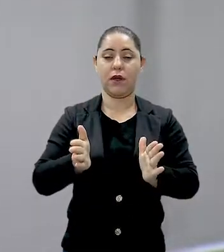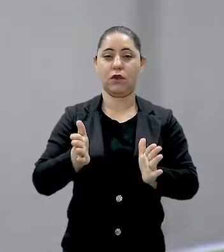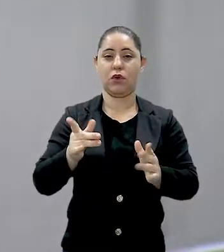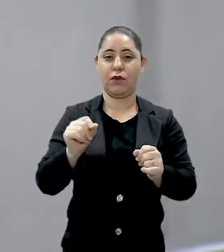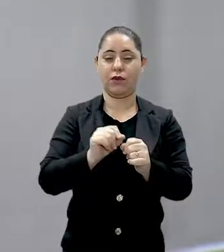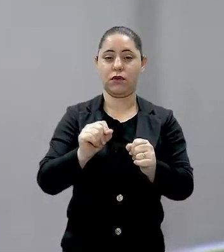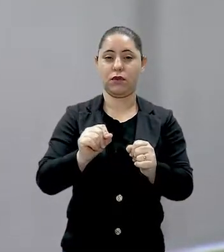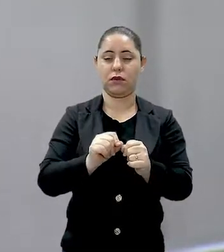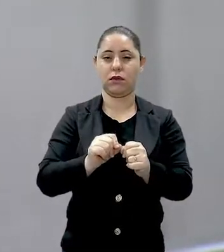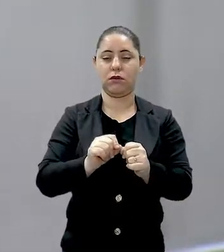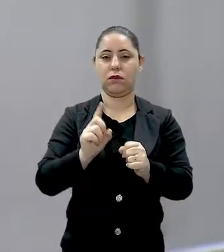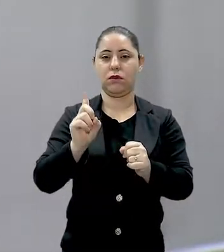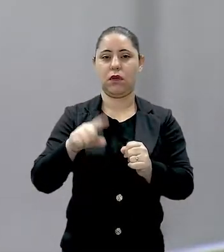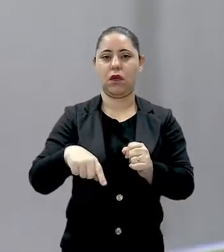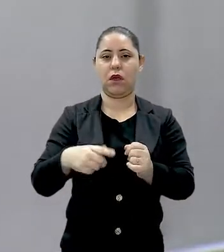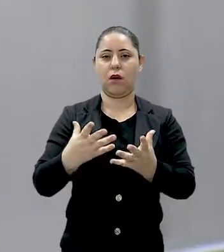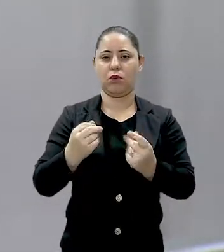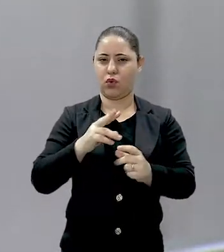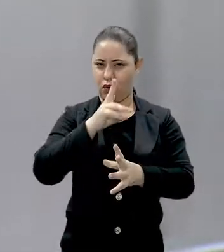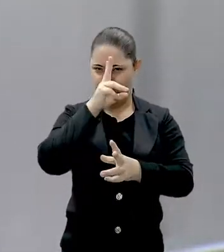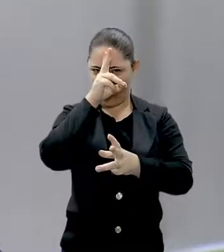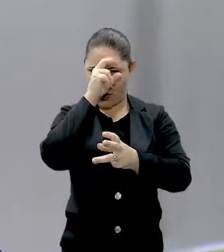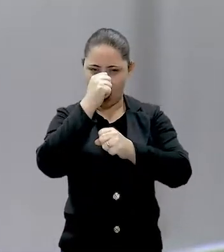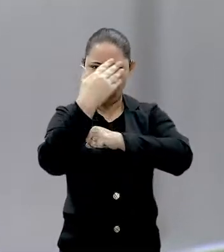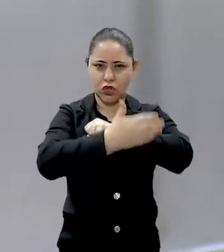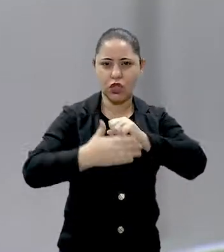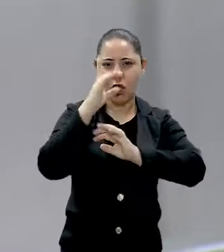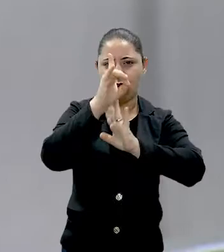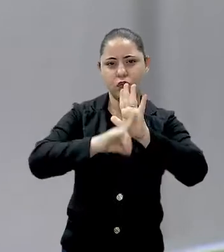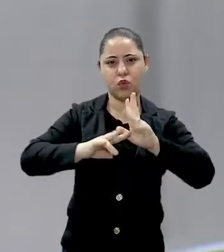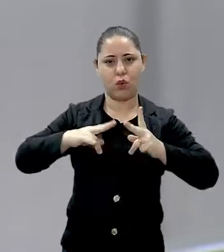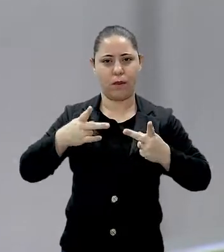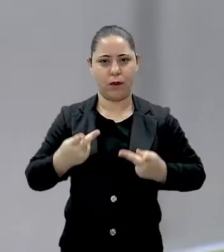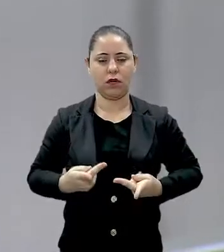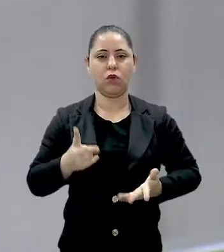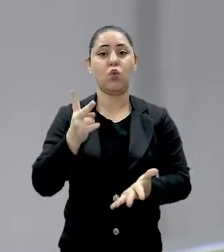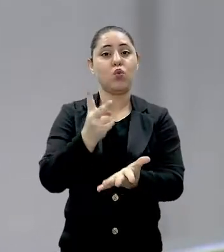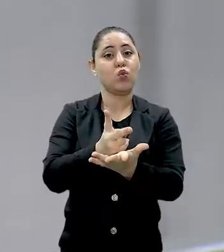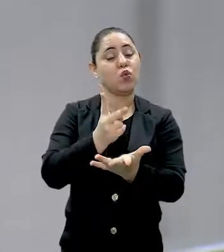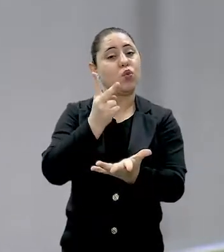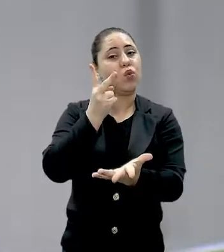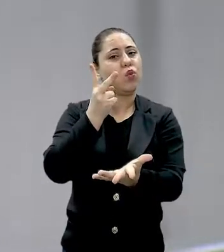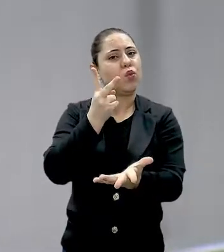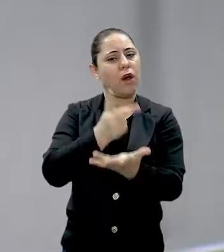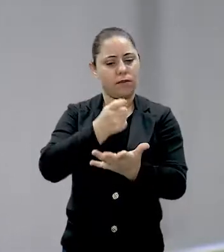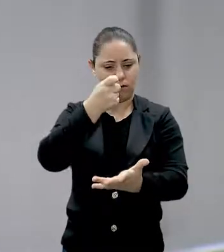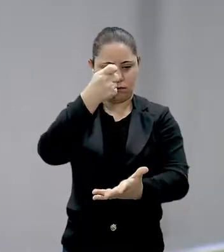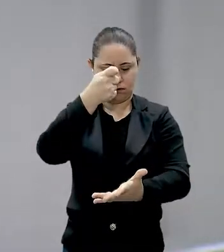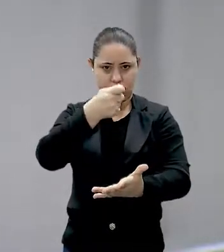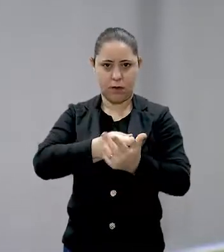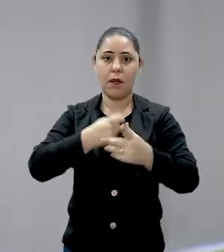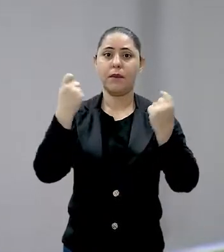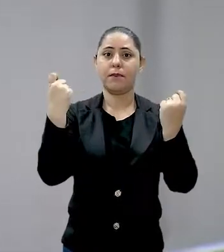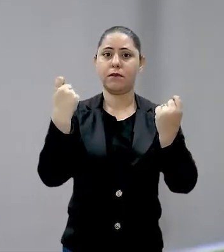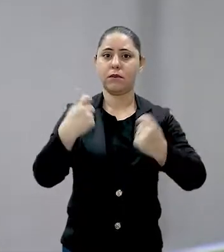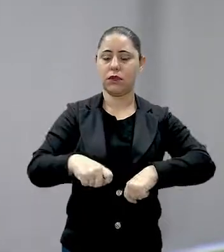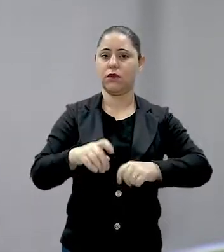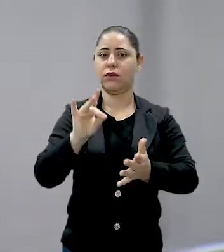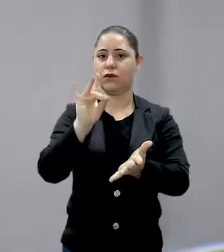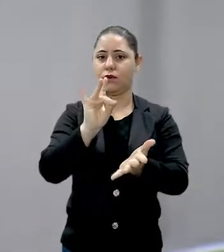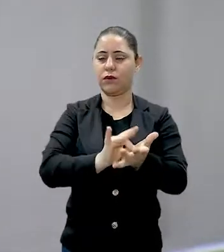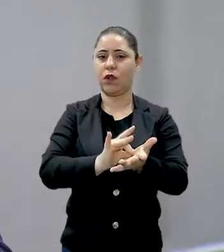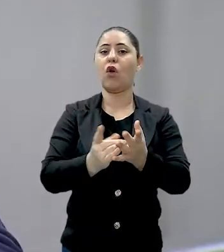gente fez de uma forma muito forte essa defesa dos direitos humanos, continuo defendendo, convicto da